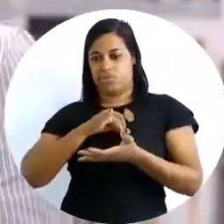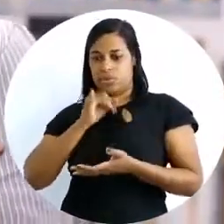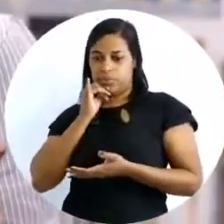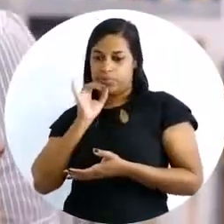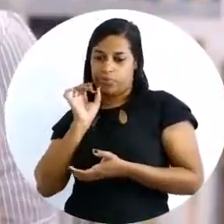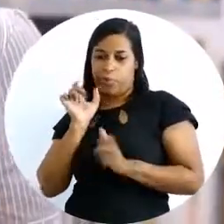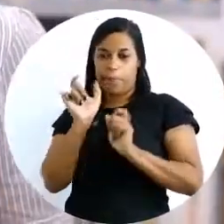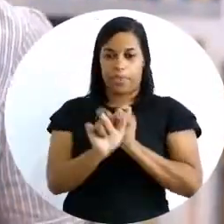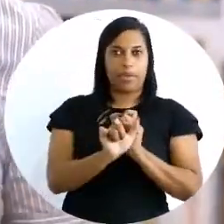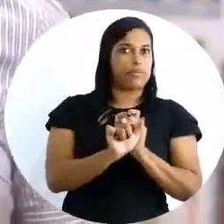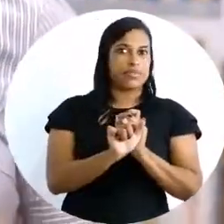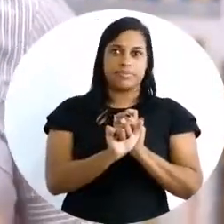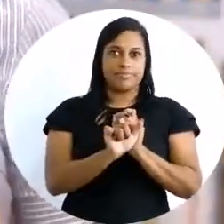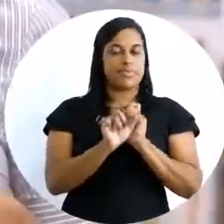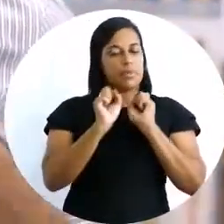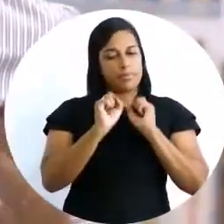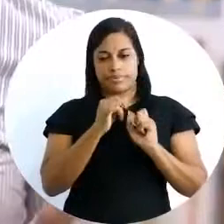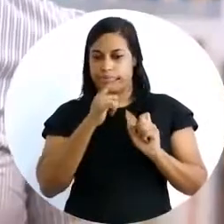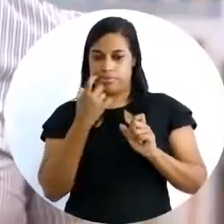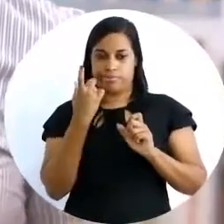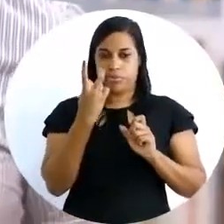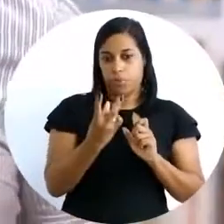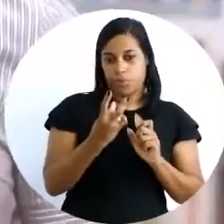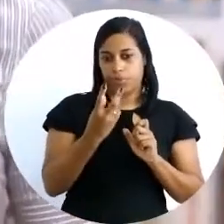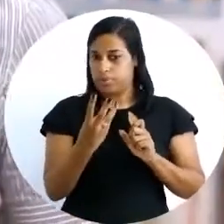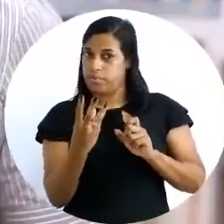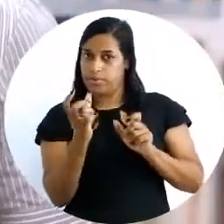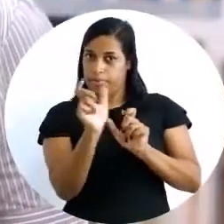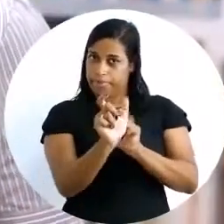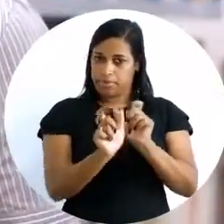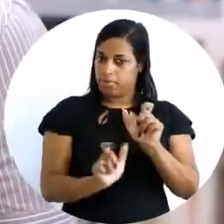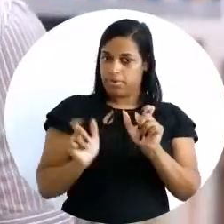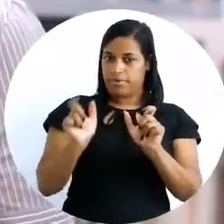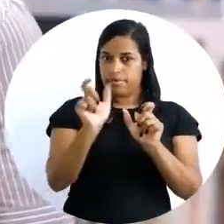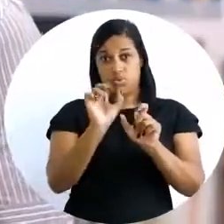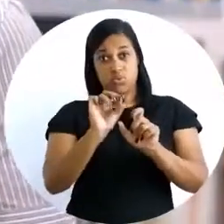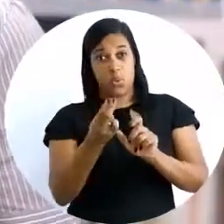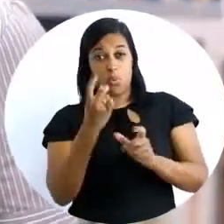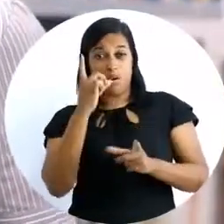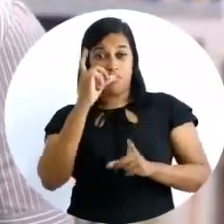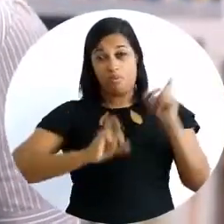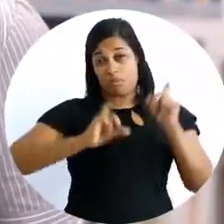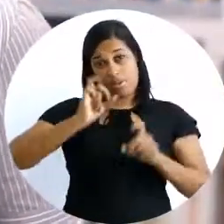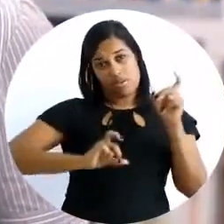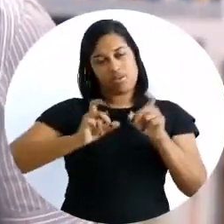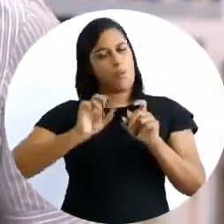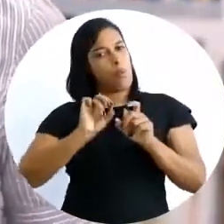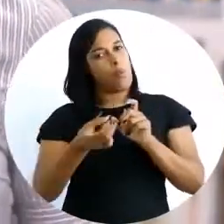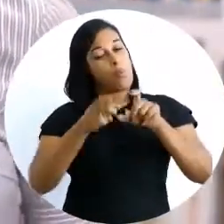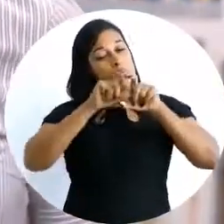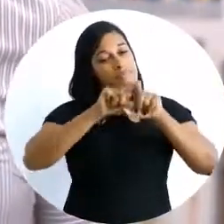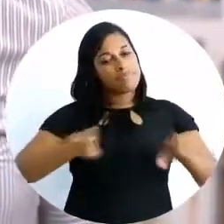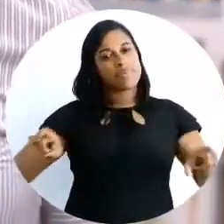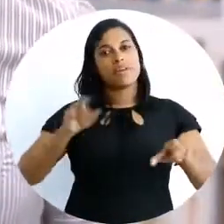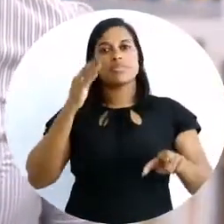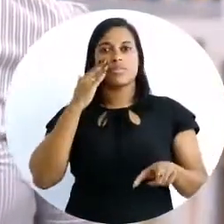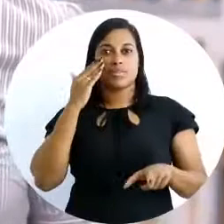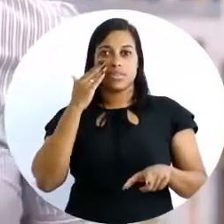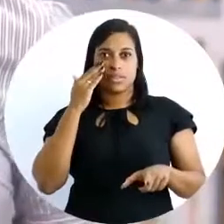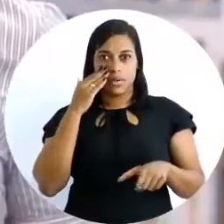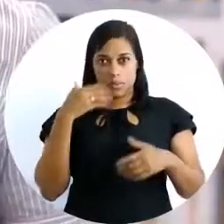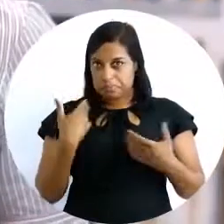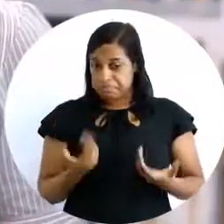uma palavra apenas. Ela pode ser 2, 3 palavras, uma expressão, inclusive uma frase.